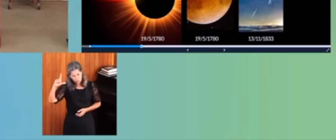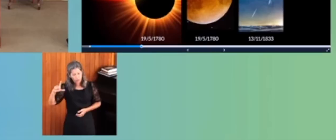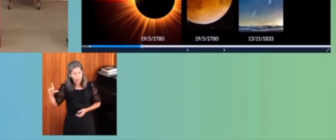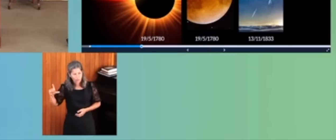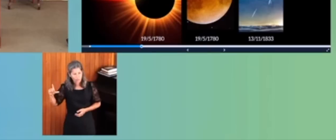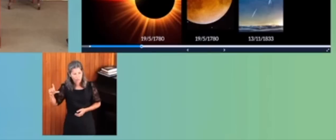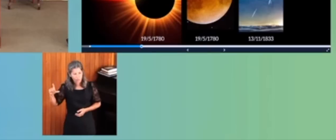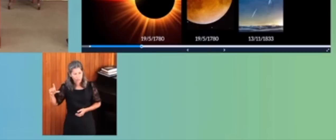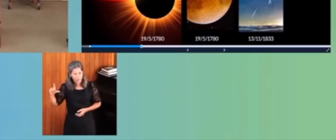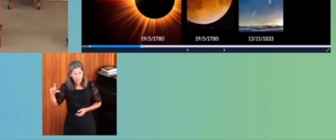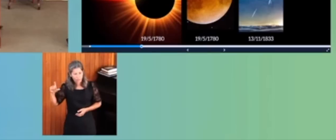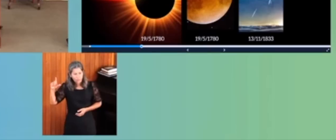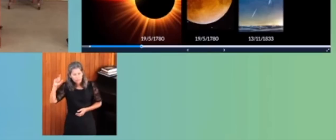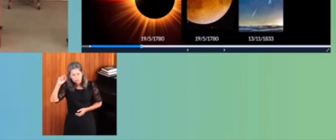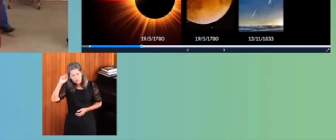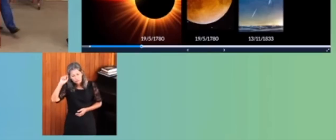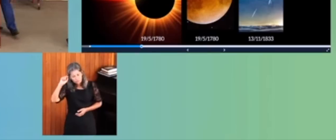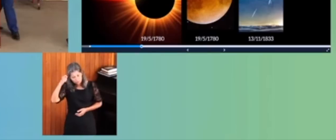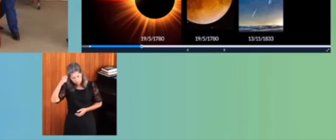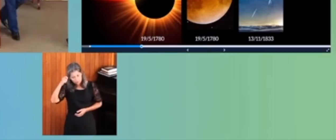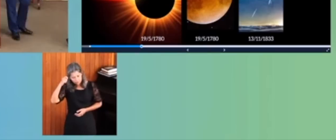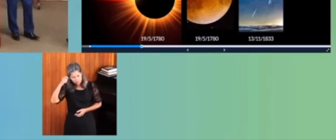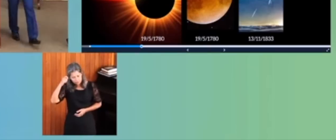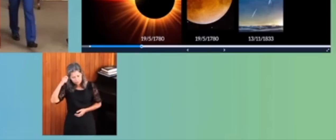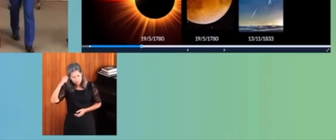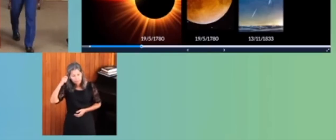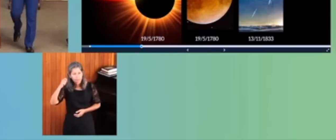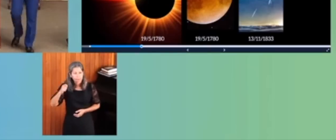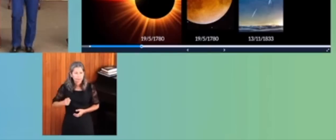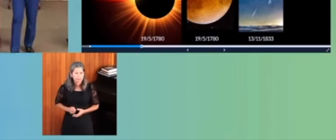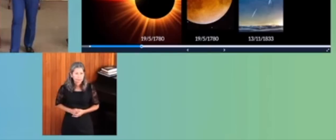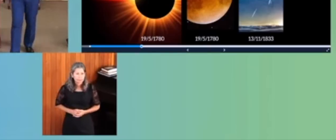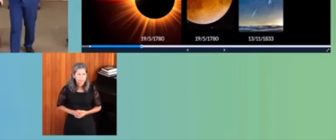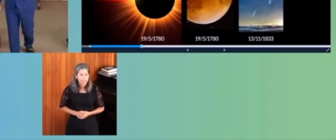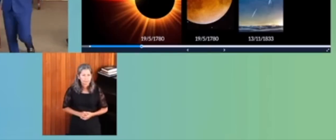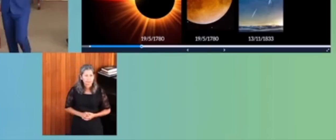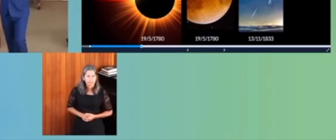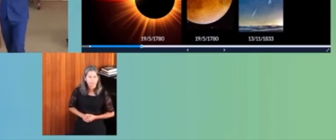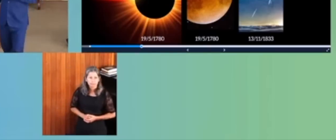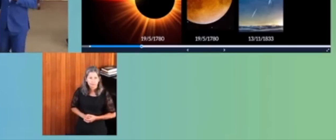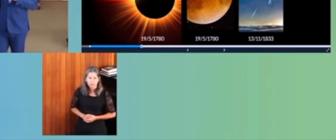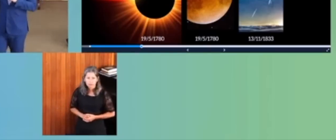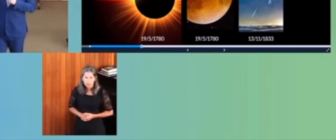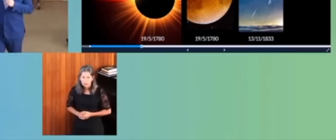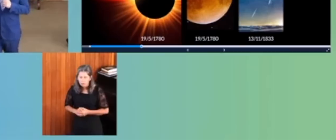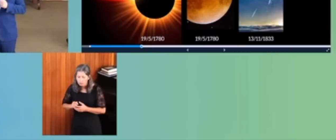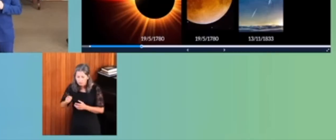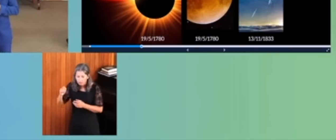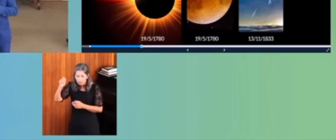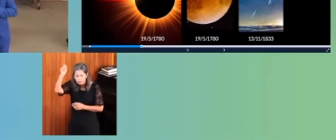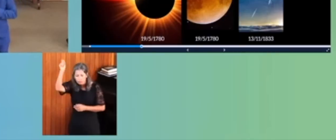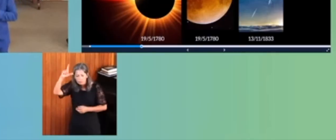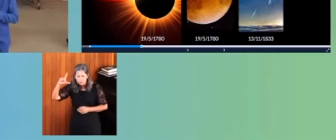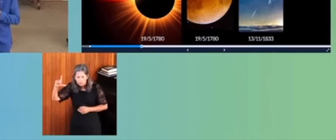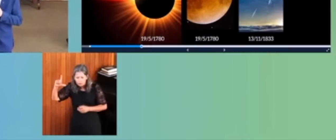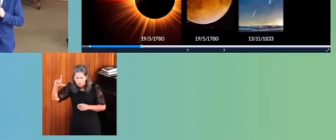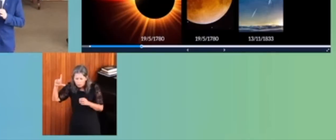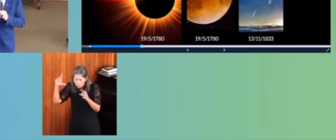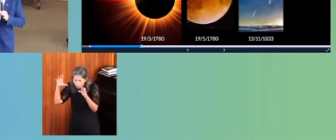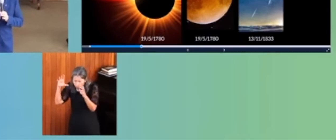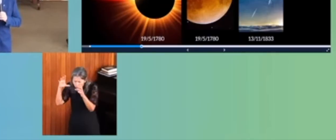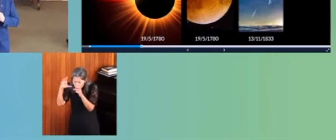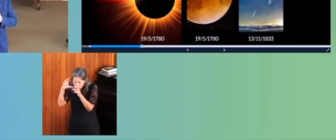já aconteceu, irmãos. Eu repito, Jesus também mencionou esses sinais lá nos evangelhos. O escurecimento do Sol, que não foi eclipse, isso está